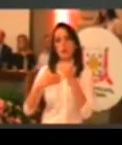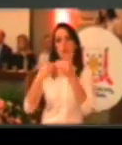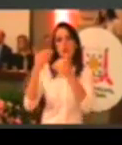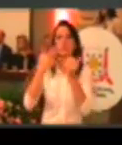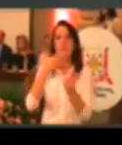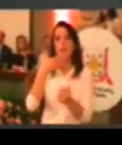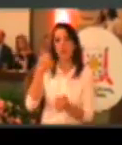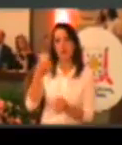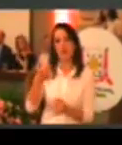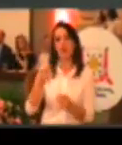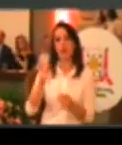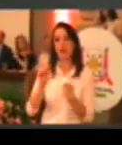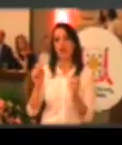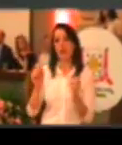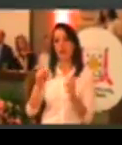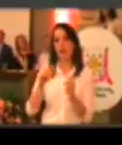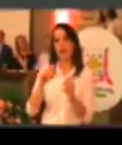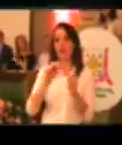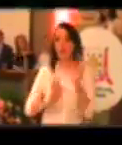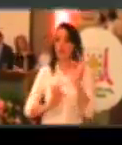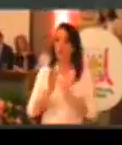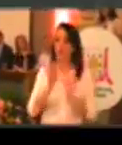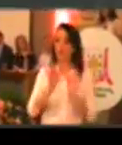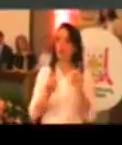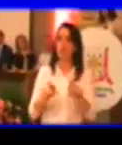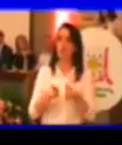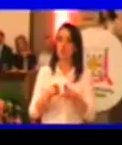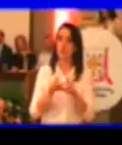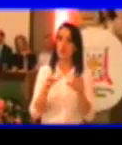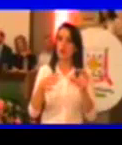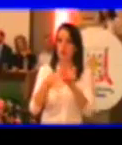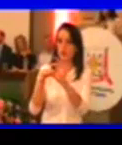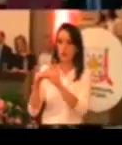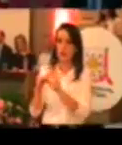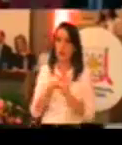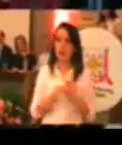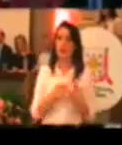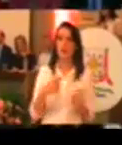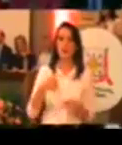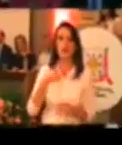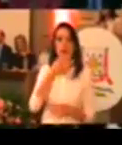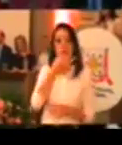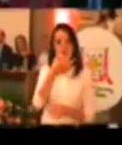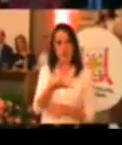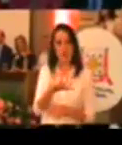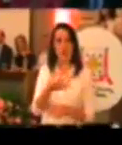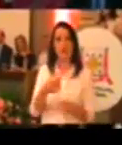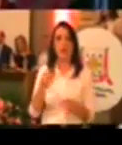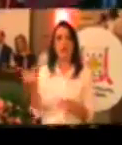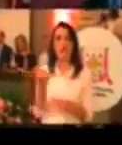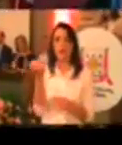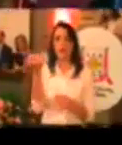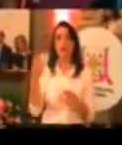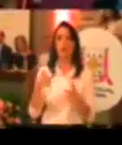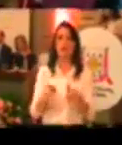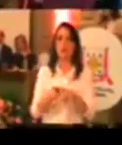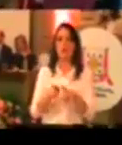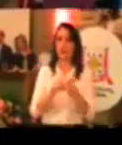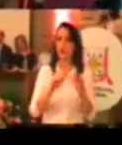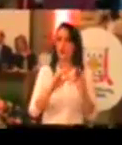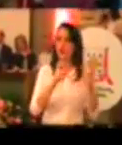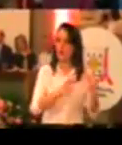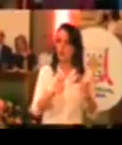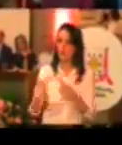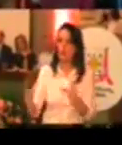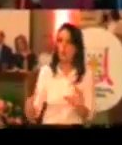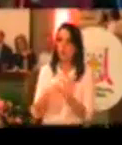de serviço público, que é a cooperação técnica entre as instituições. E eu acho muito importante as instituições que estão fazendo